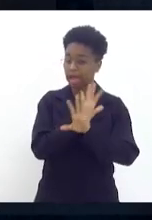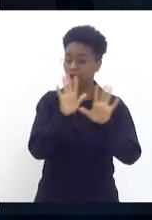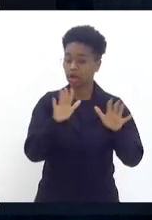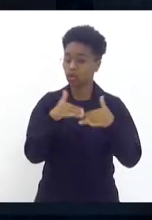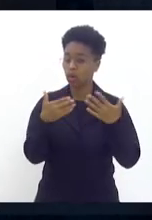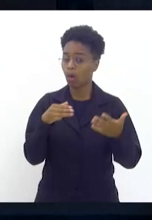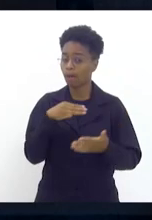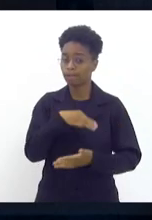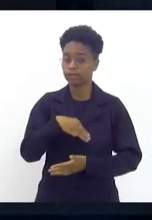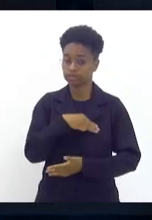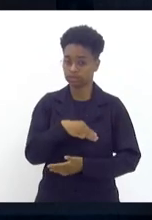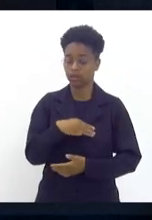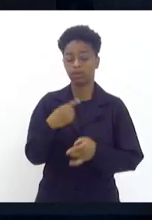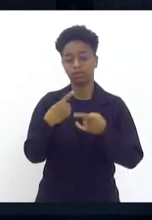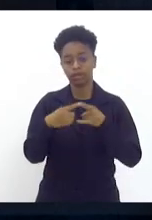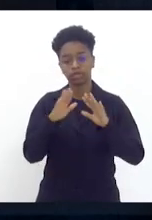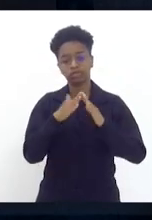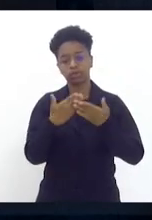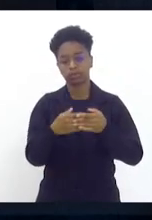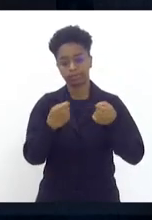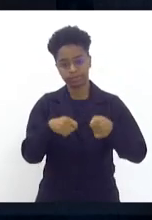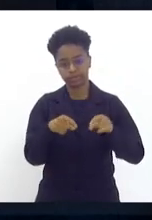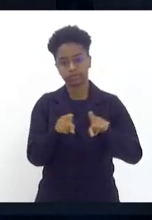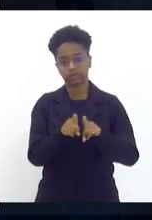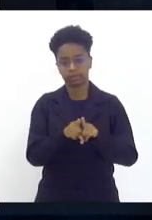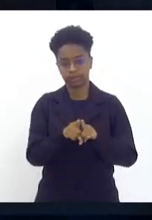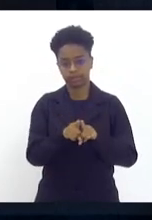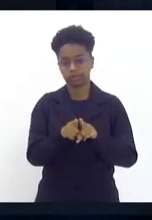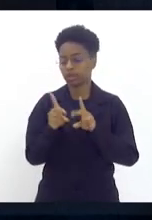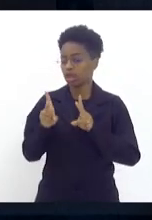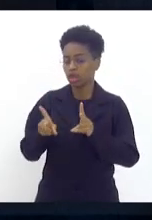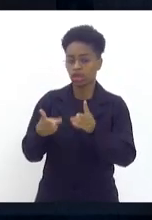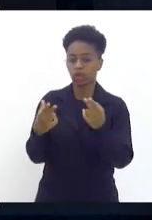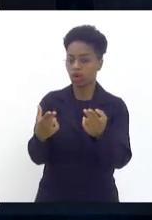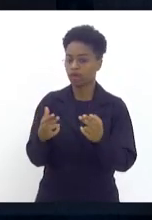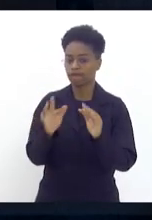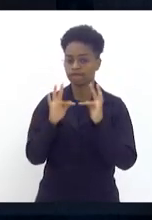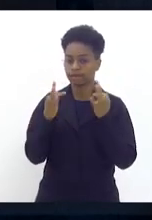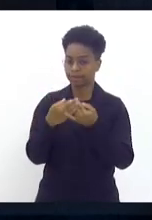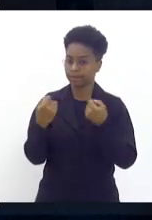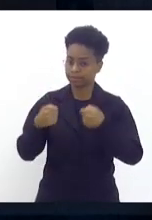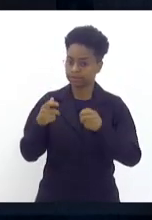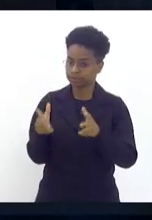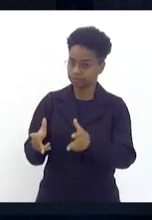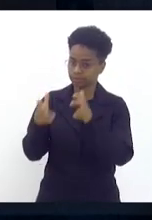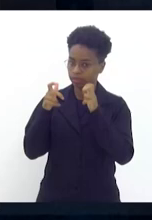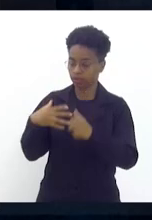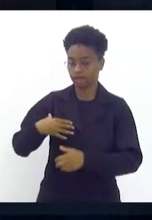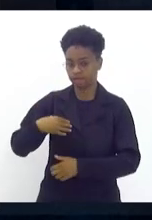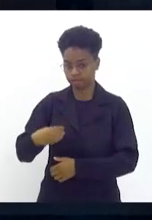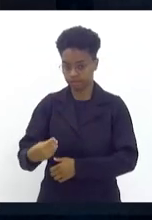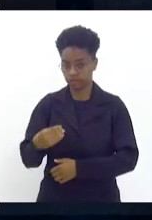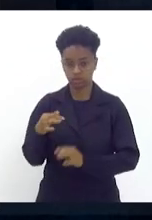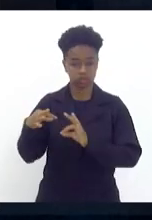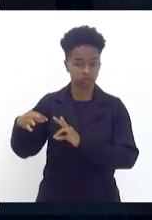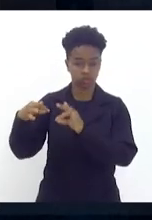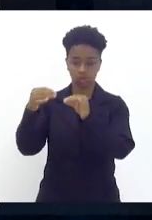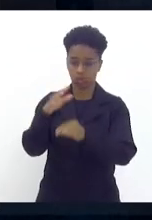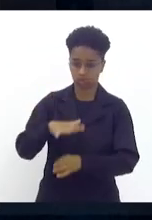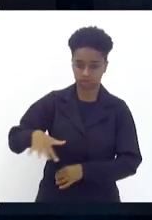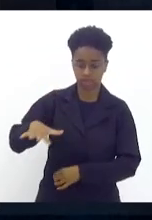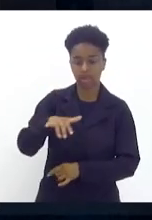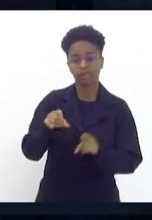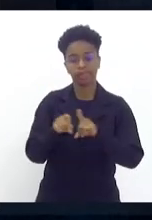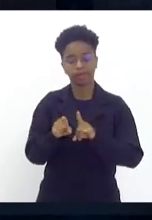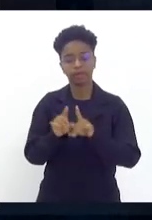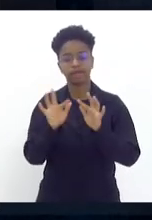escola precisa também, da mesma forma que a família precisa enxergar os seus filhos em todas as dimensões, da mesma forma